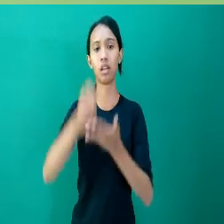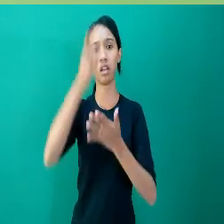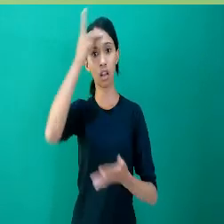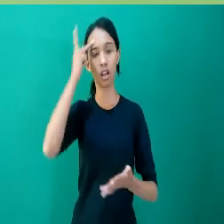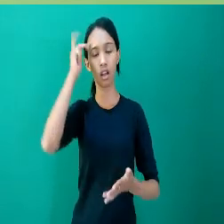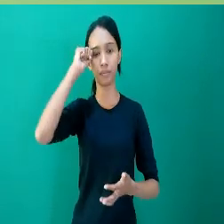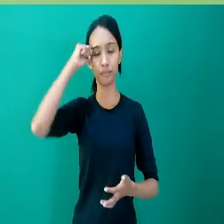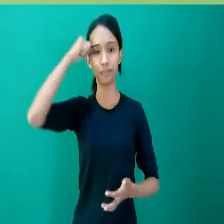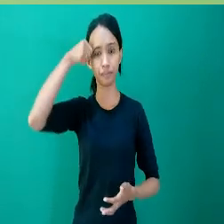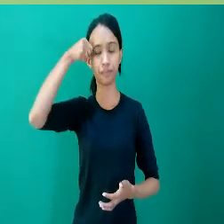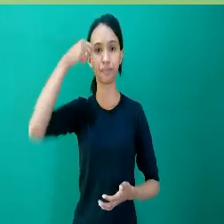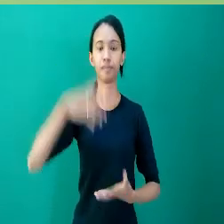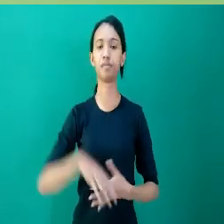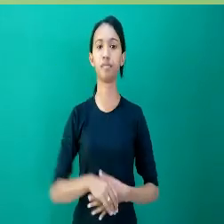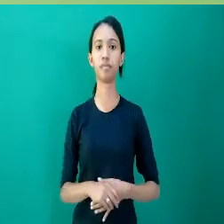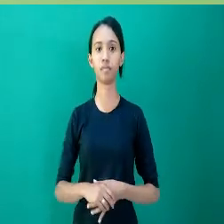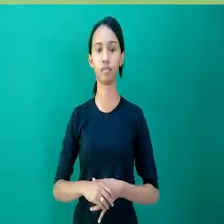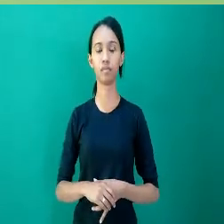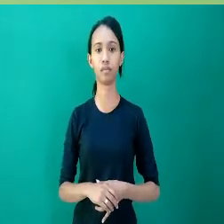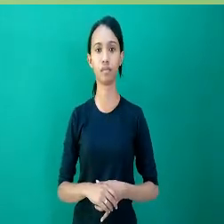né,